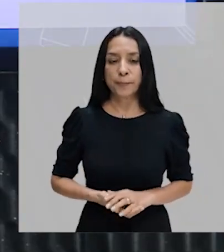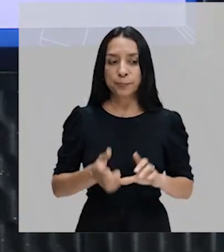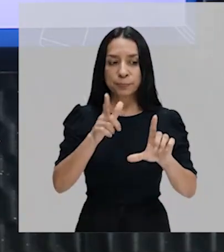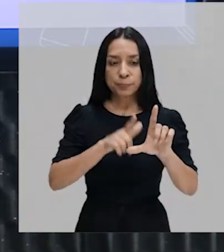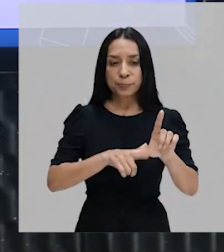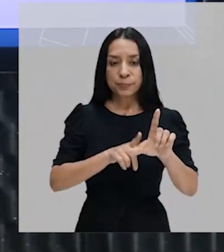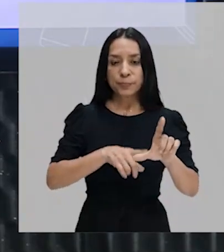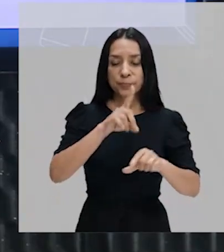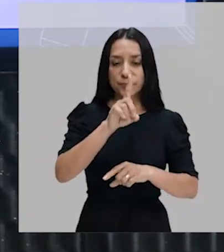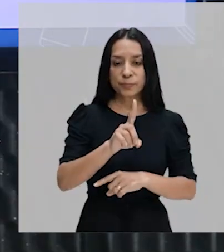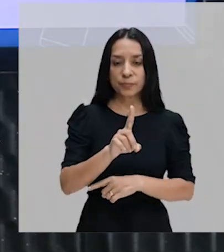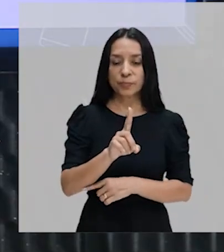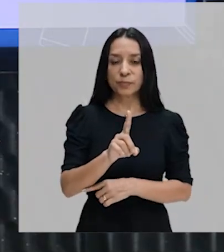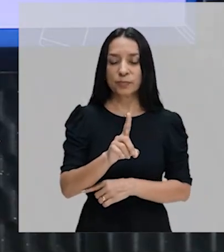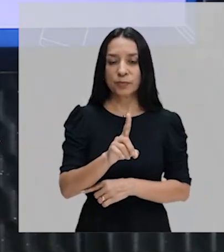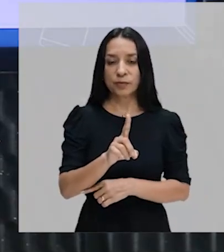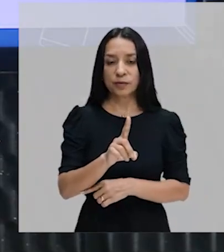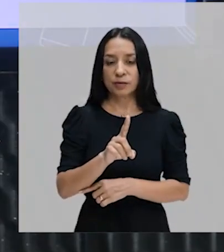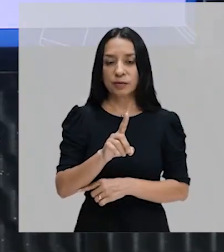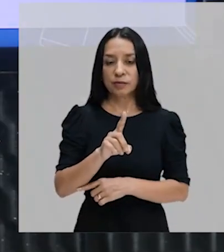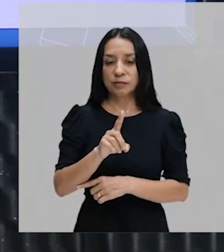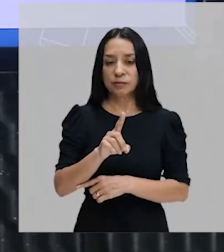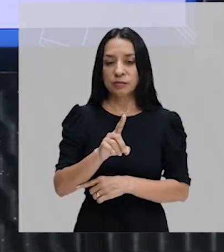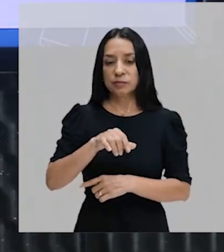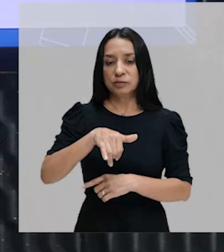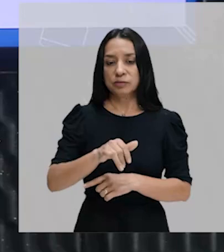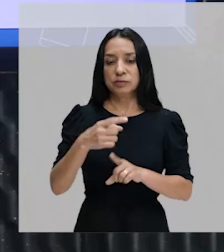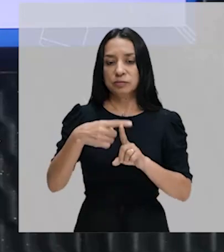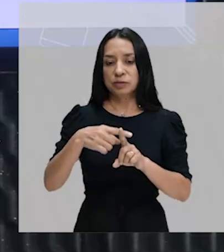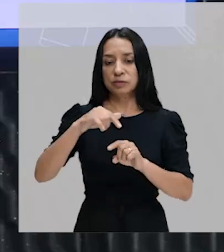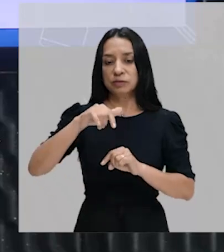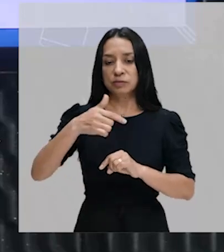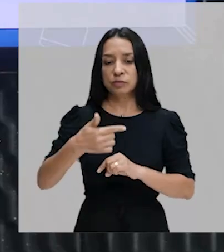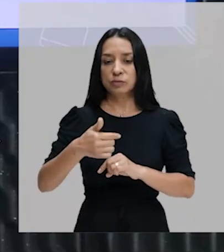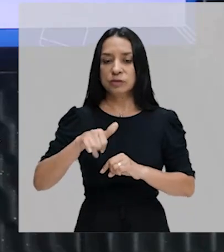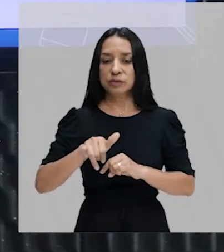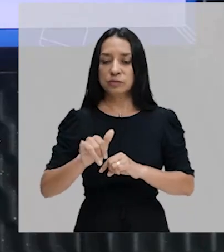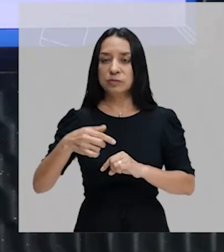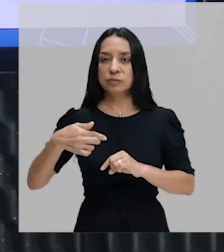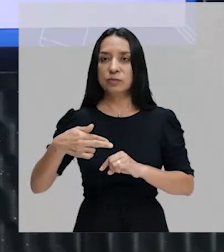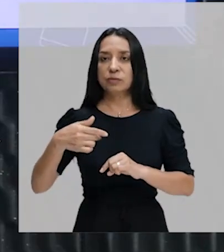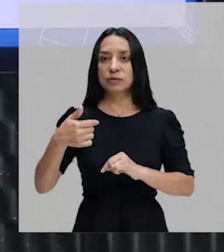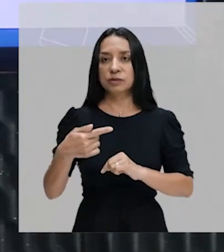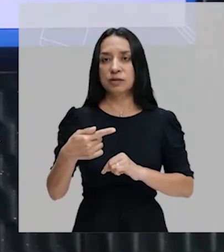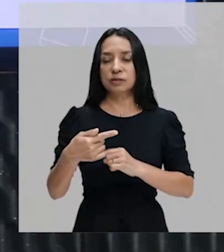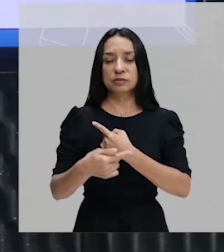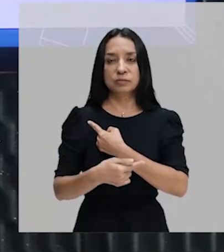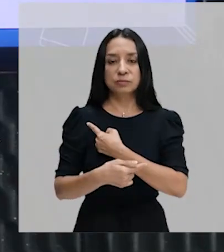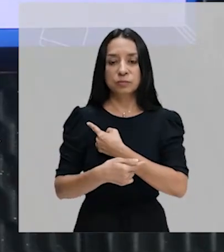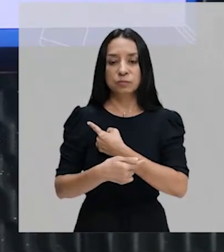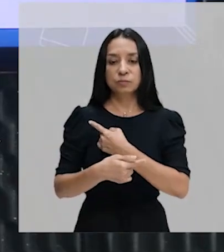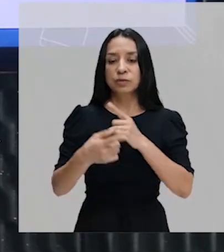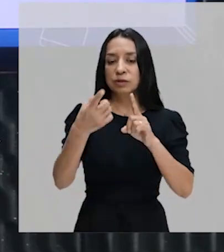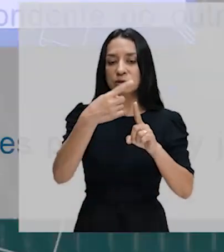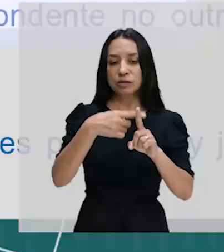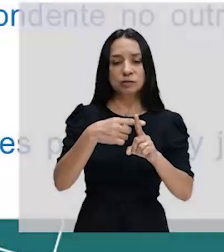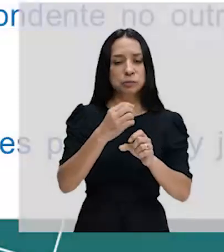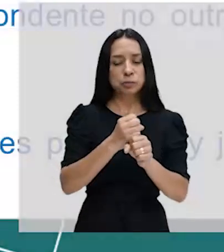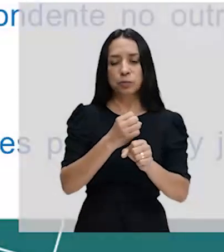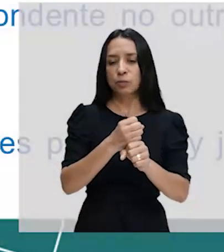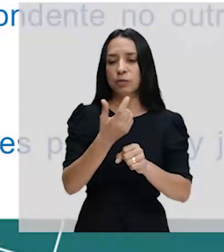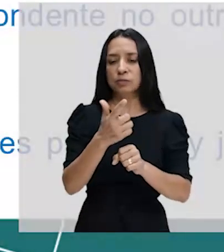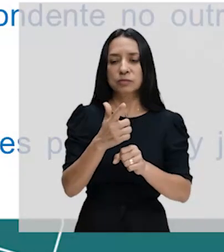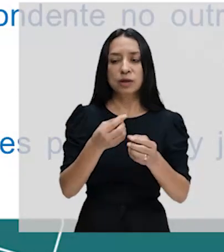D. X mais 2y igual a 7. Gente, nesse caso aqui, né, essa soma, ela por si só não tem